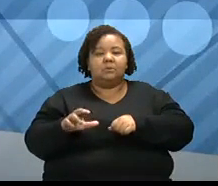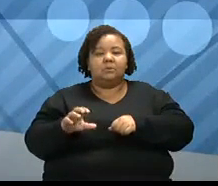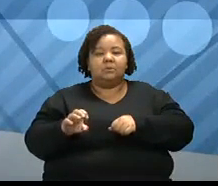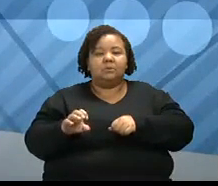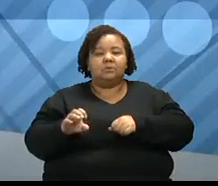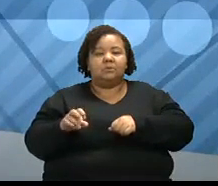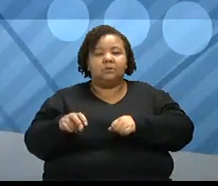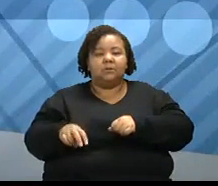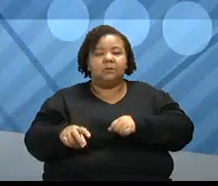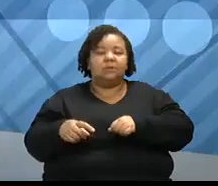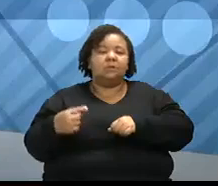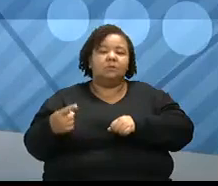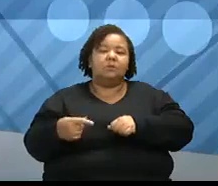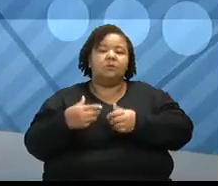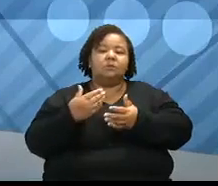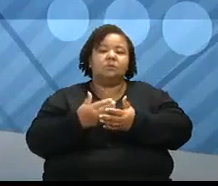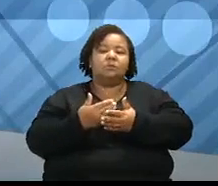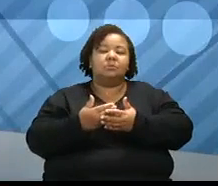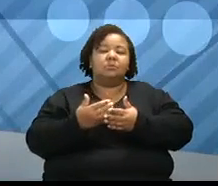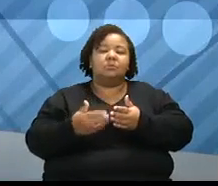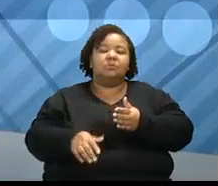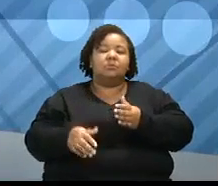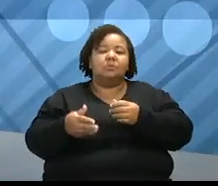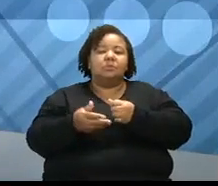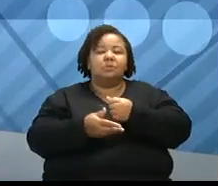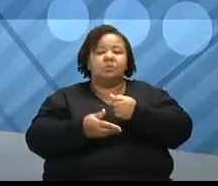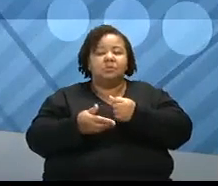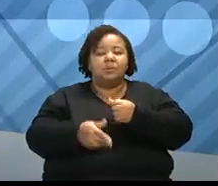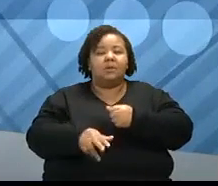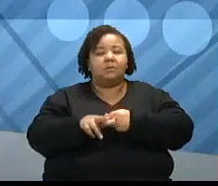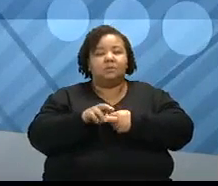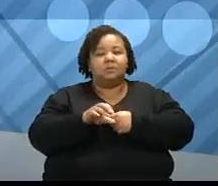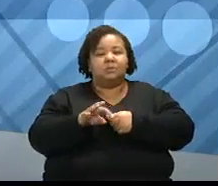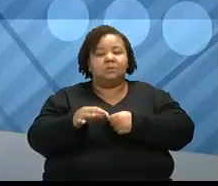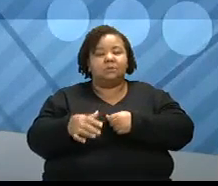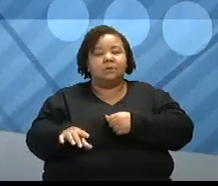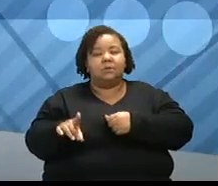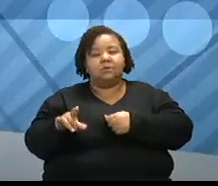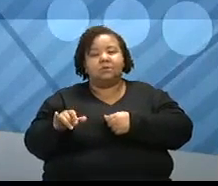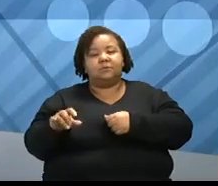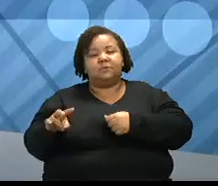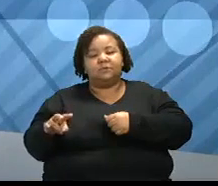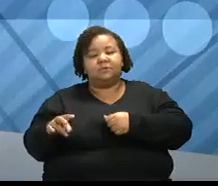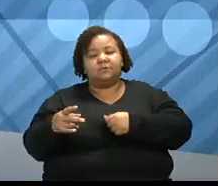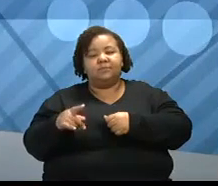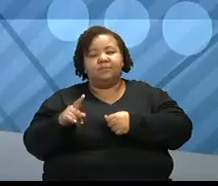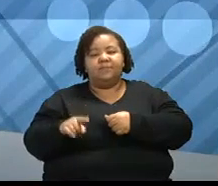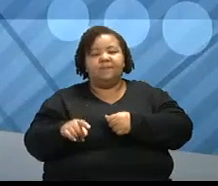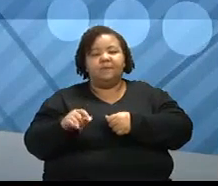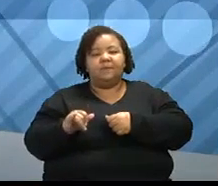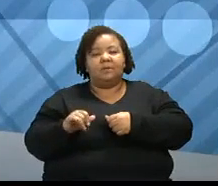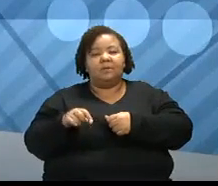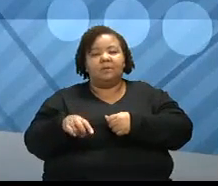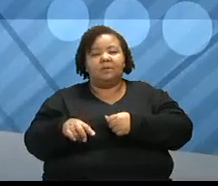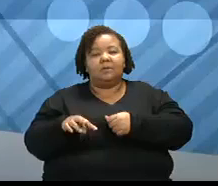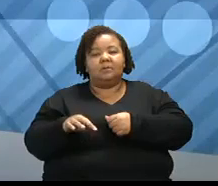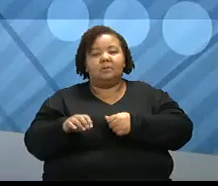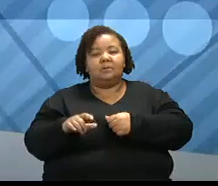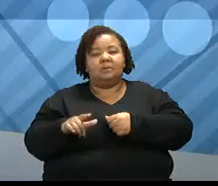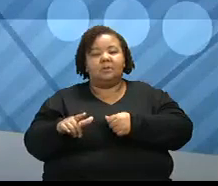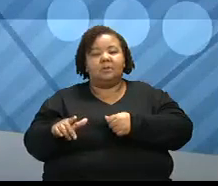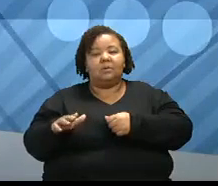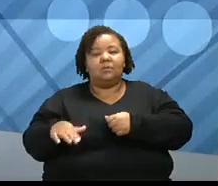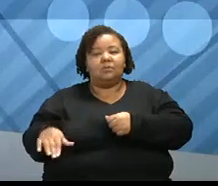cálculo da integral de linha com base agora no rotacional e no divergente. aquela integral de campo